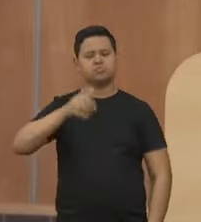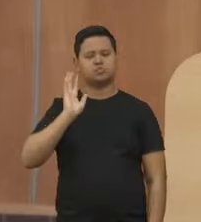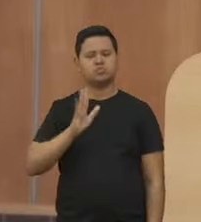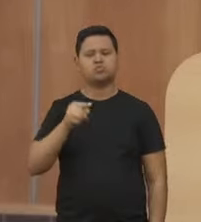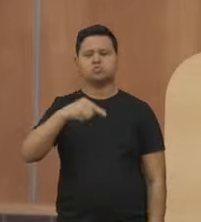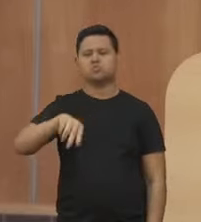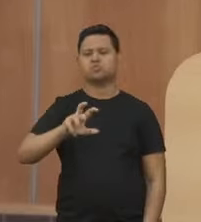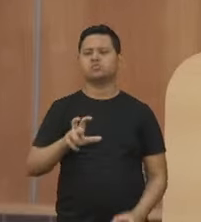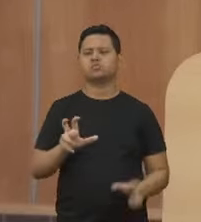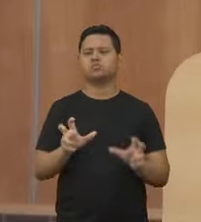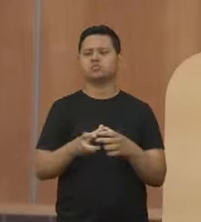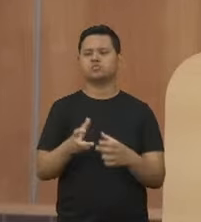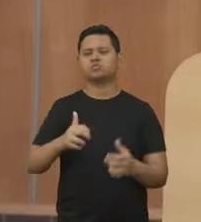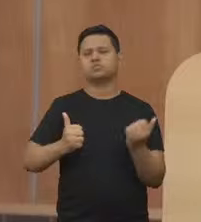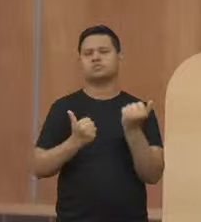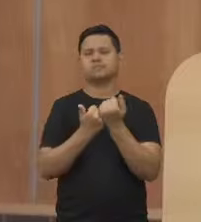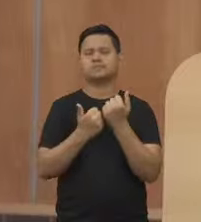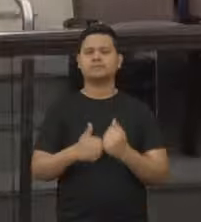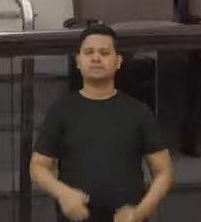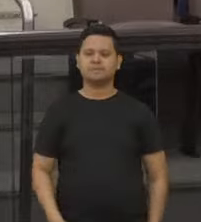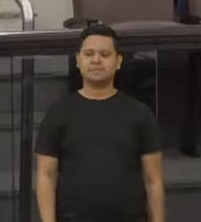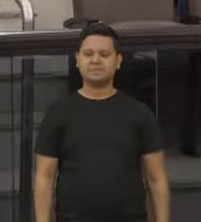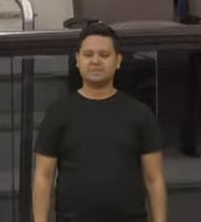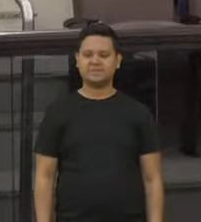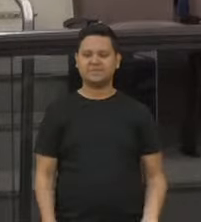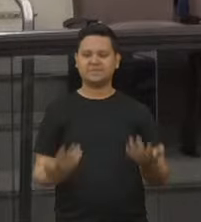aqui nessa tribuna. Tamo junto.